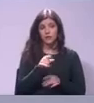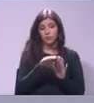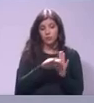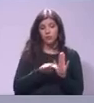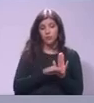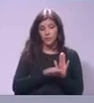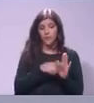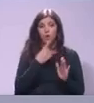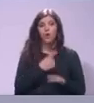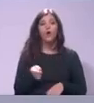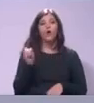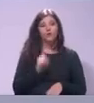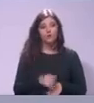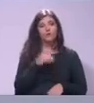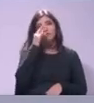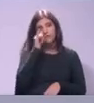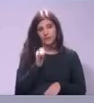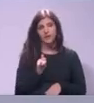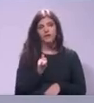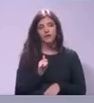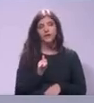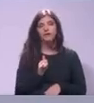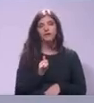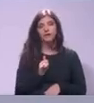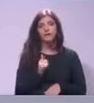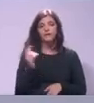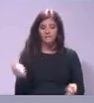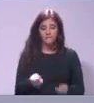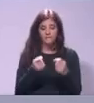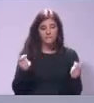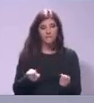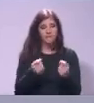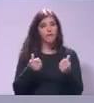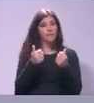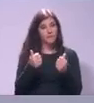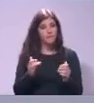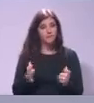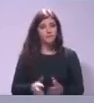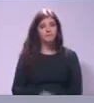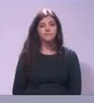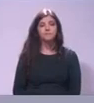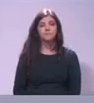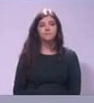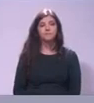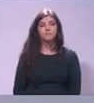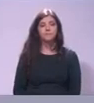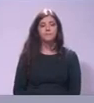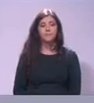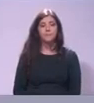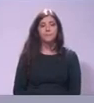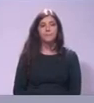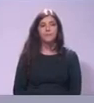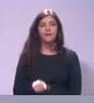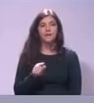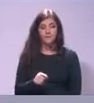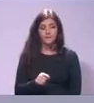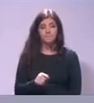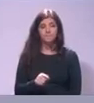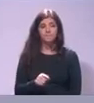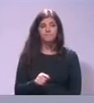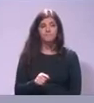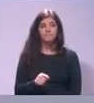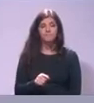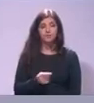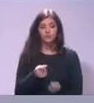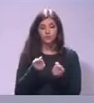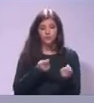voltou a insistir nessa ideia do banco e fez a sua propaganda e foi bem feita nessa perspectiva contando como eu digo com a neve e dava pelos